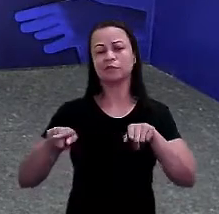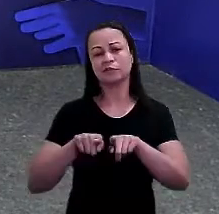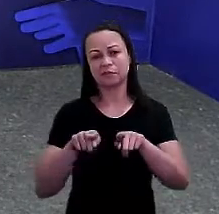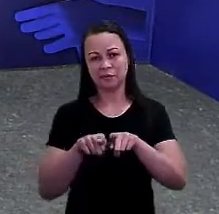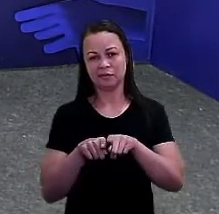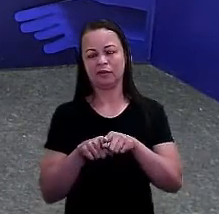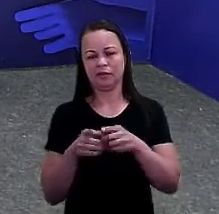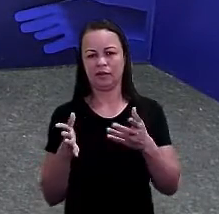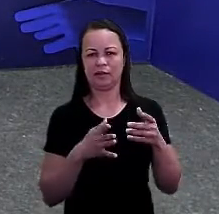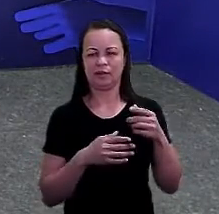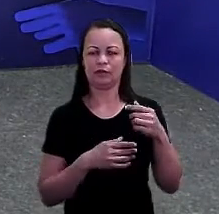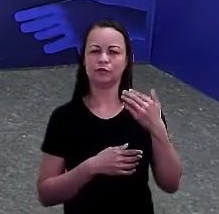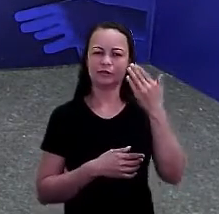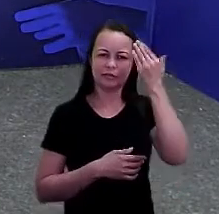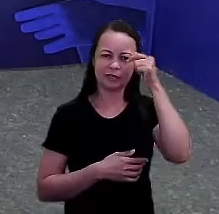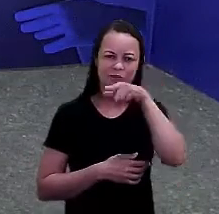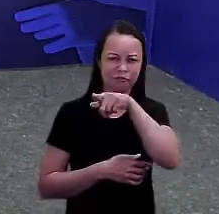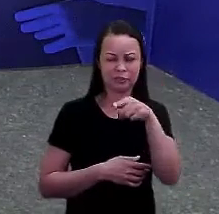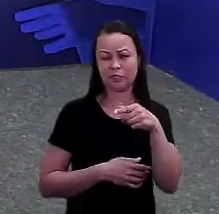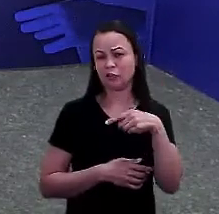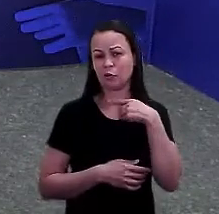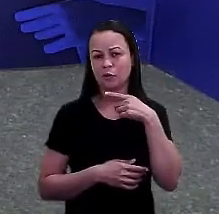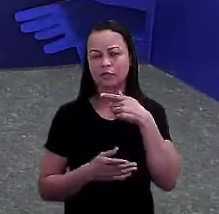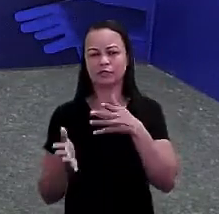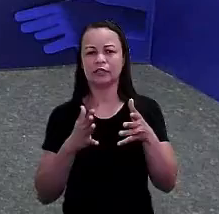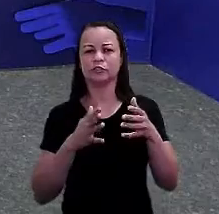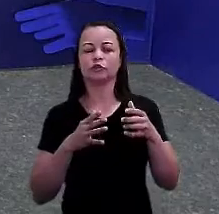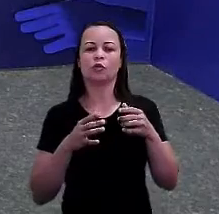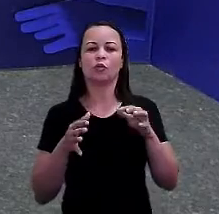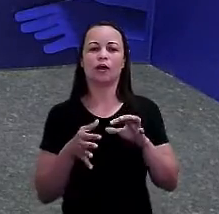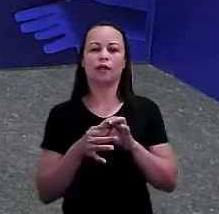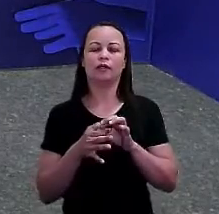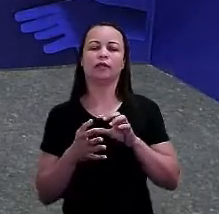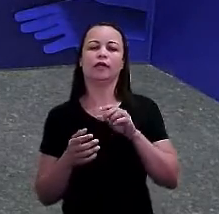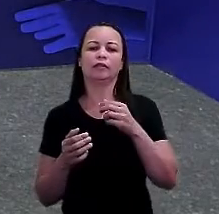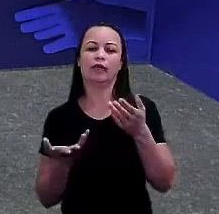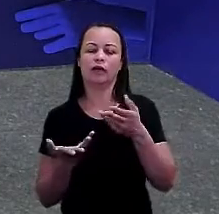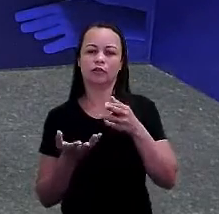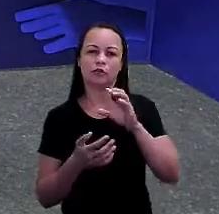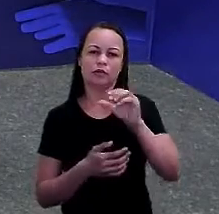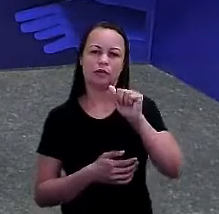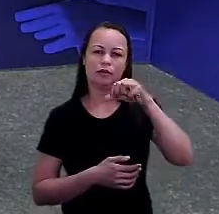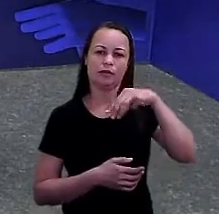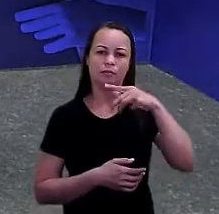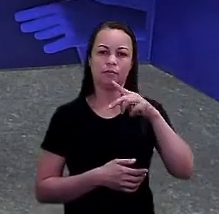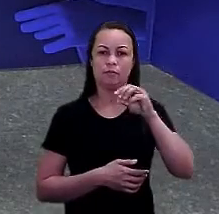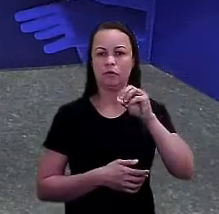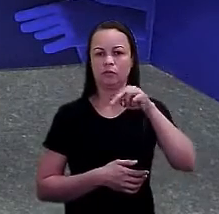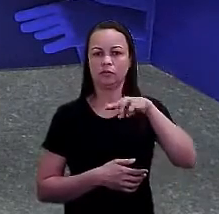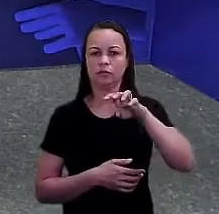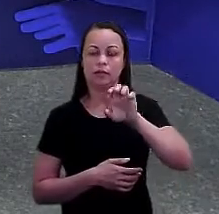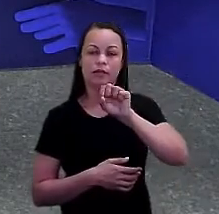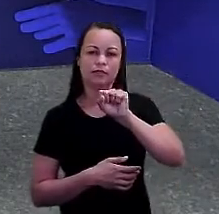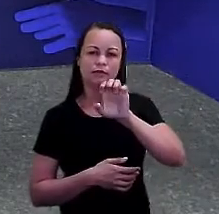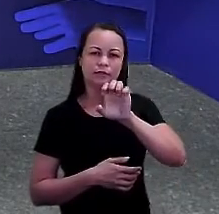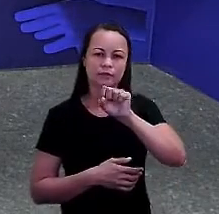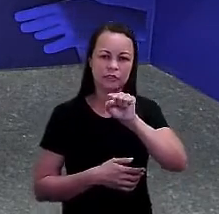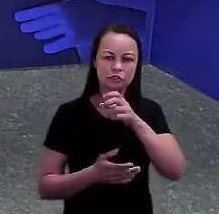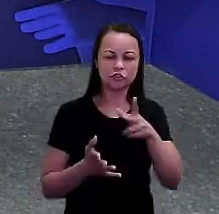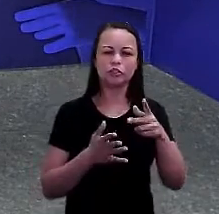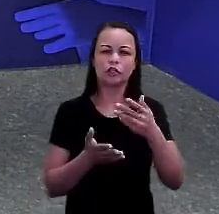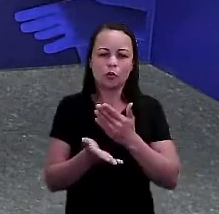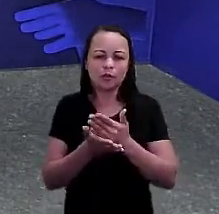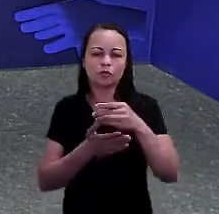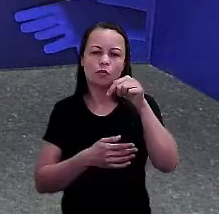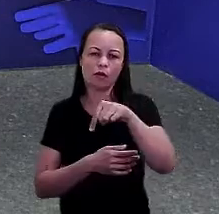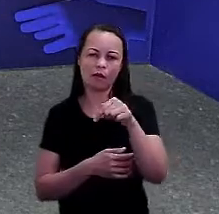certeza que muita gente não conhecia a Liga das Revoluções, desculpe, a Liga dos Camponeses. A Revolução Agrária se iniciou aqui em Vitória de Santo